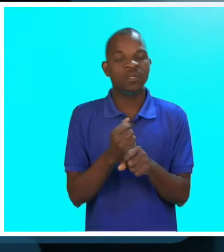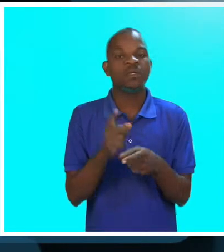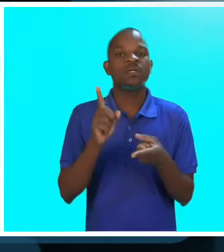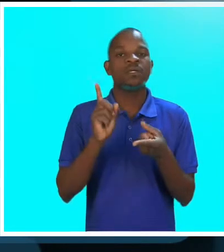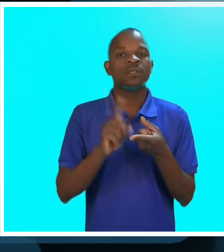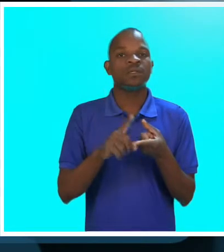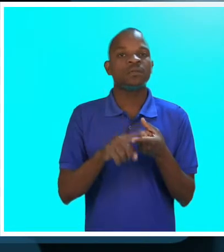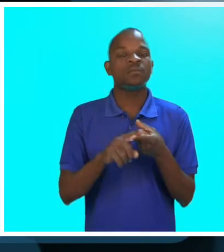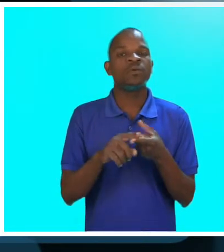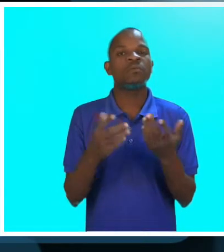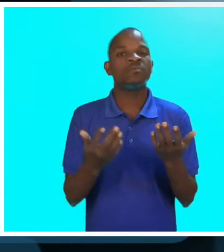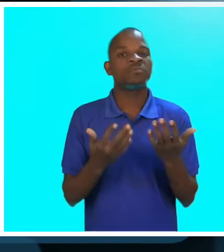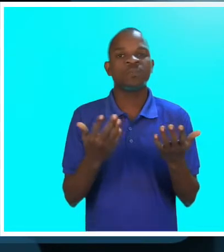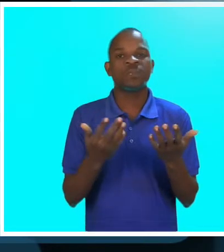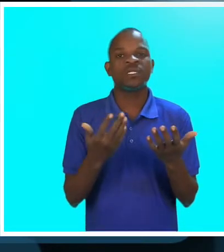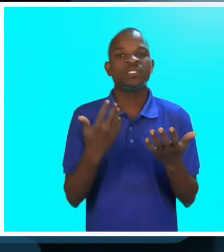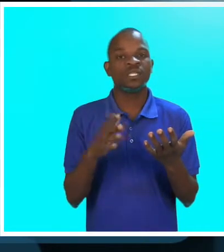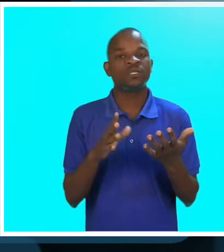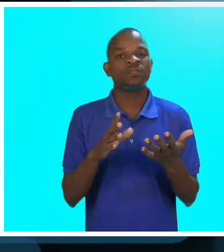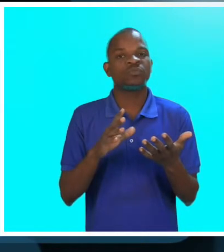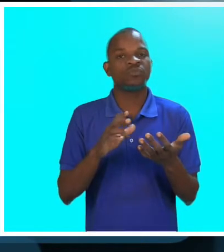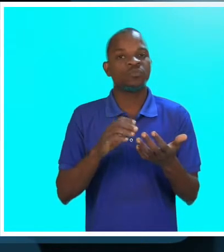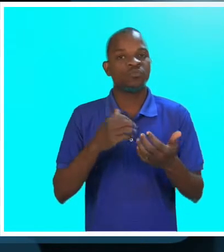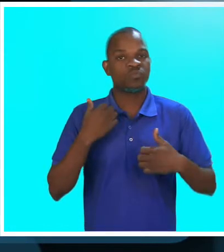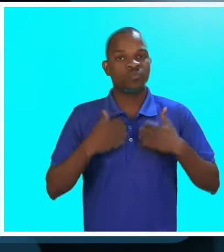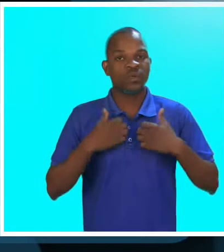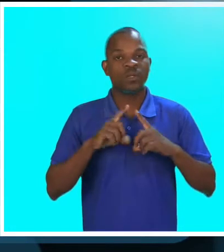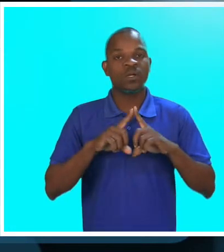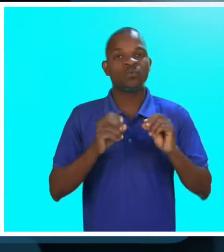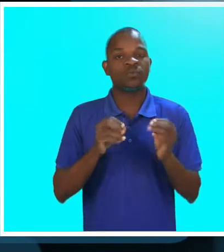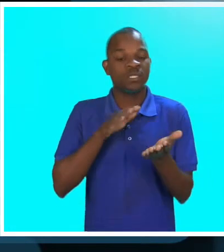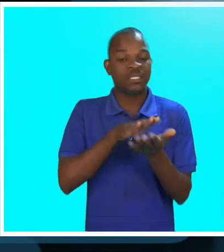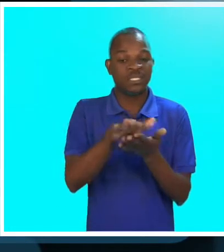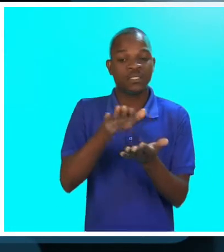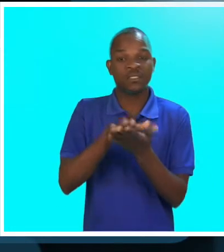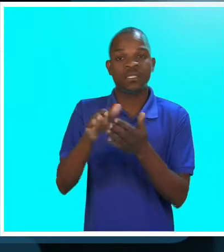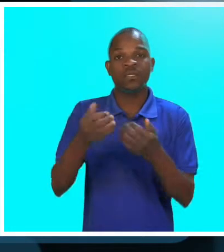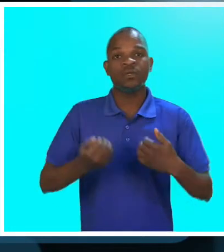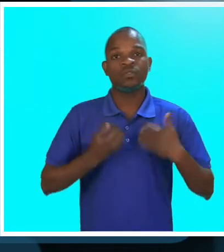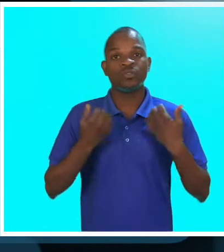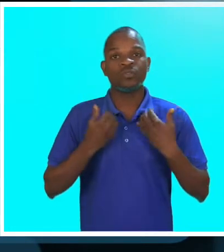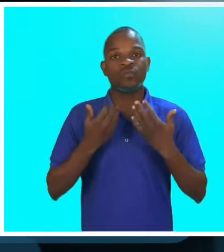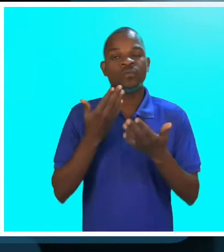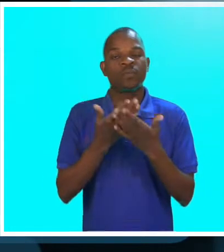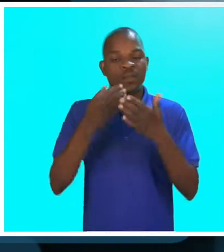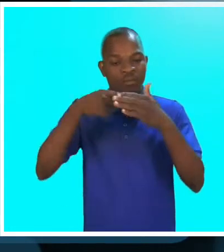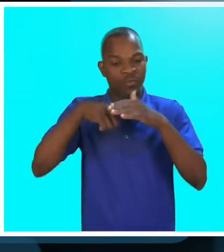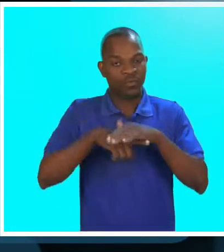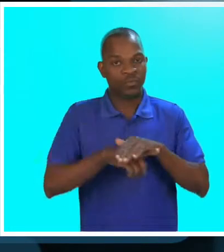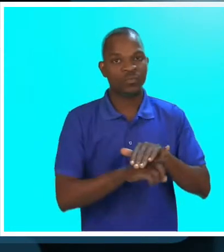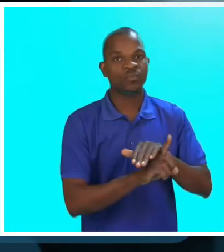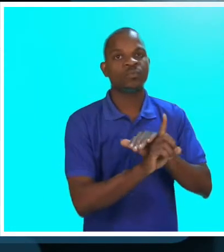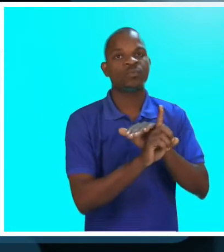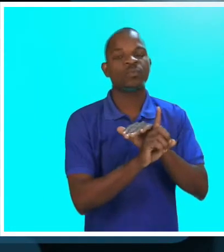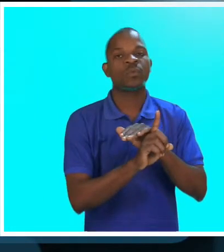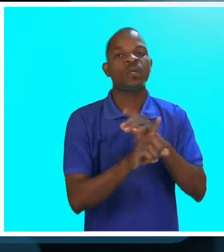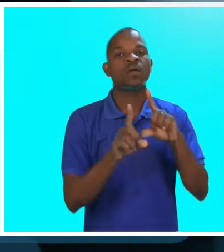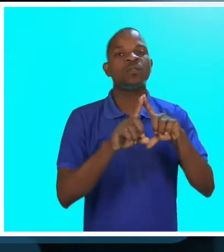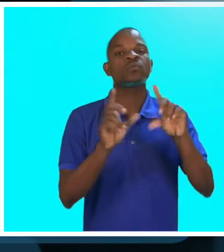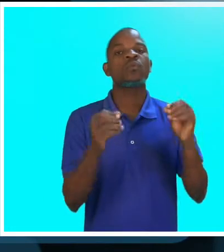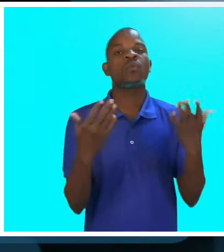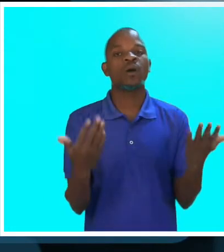procura no mercado de emprego e nem só a apostamos também na sensibilização de jovens para